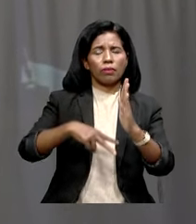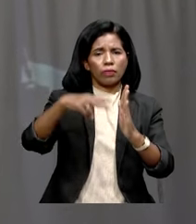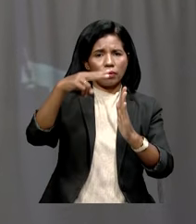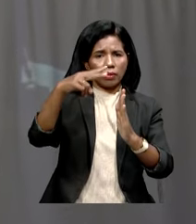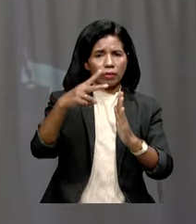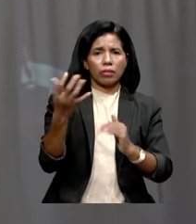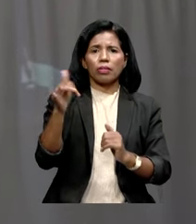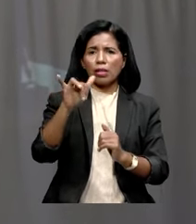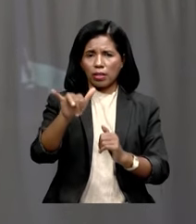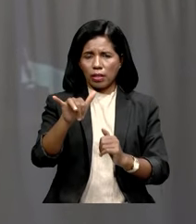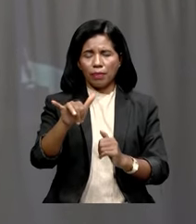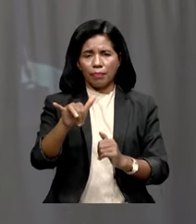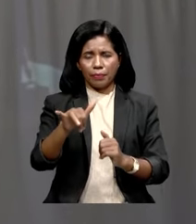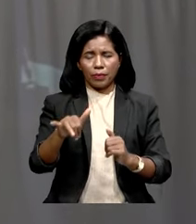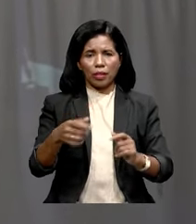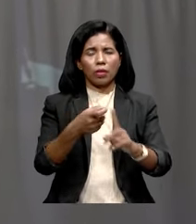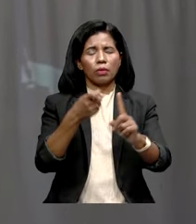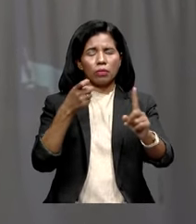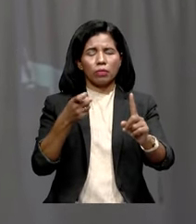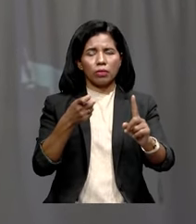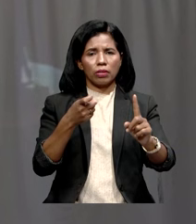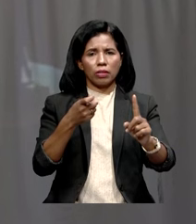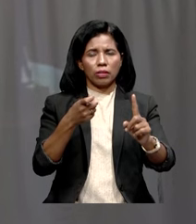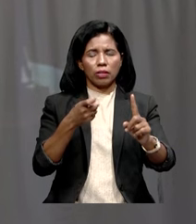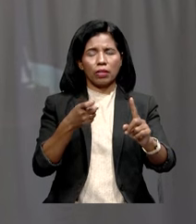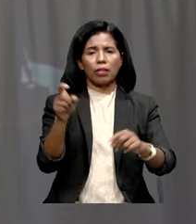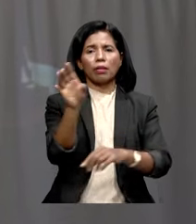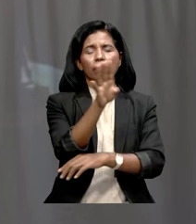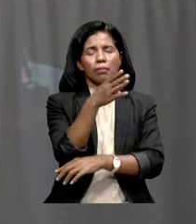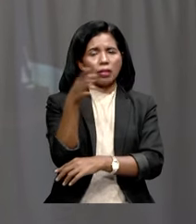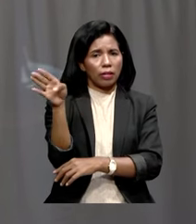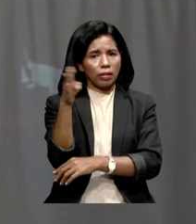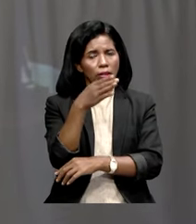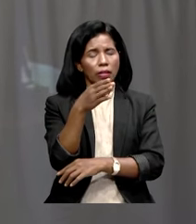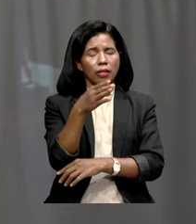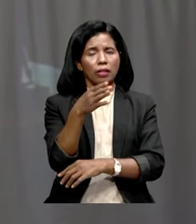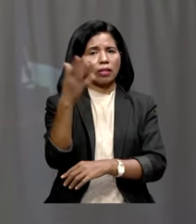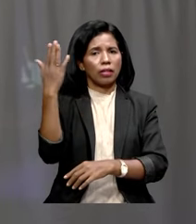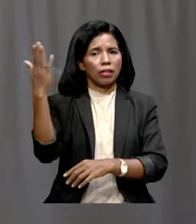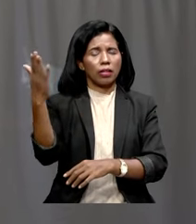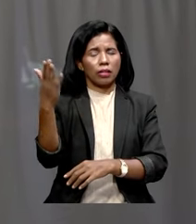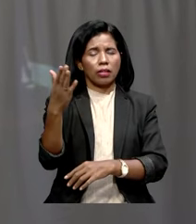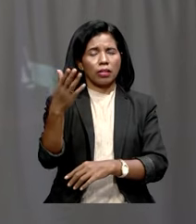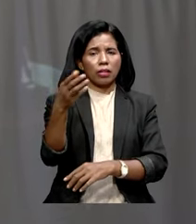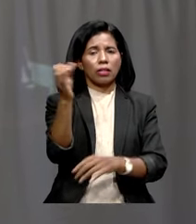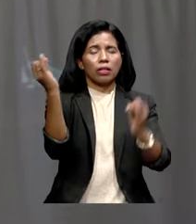valoriza sira li husi símbolo ne bemaka ia saudoso Nicolau Lobato ne